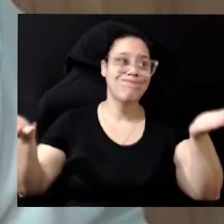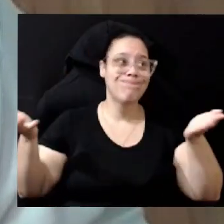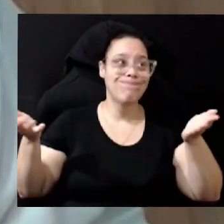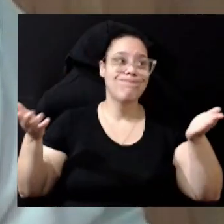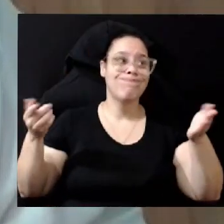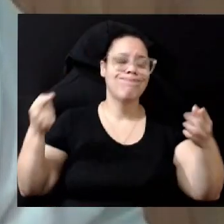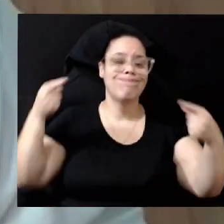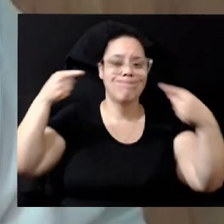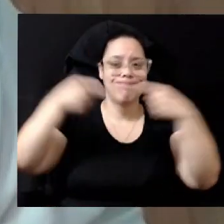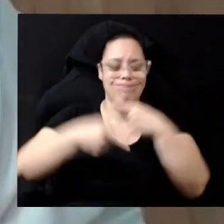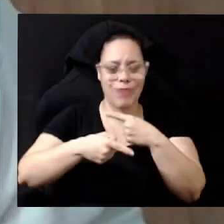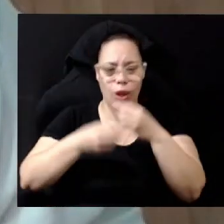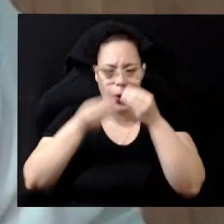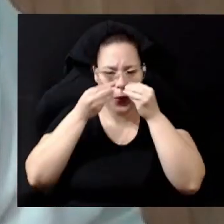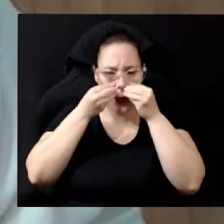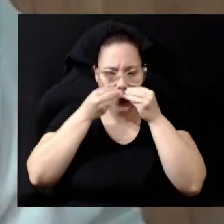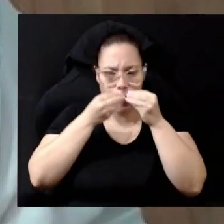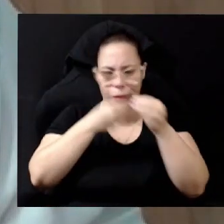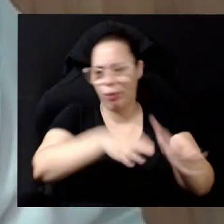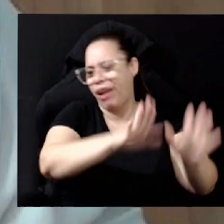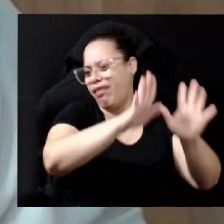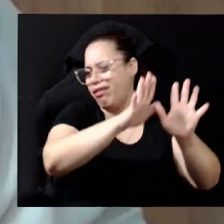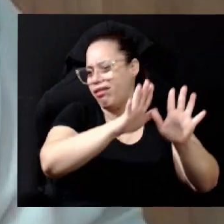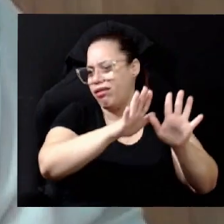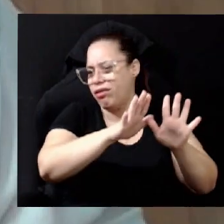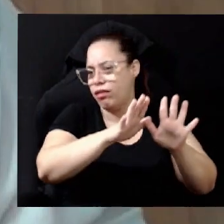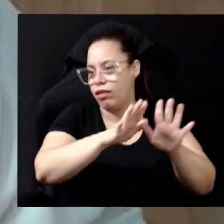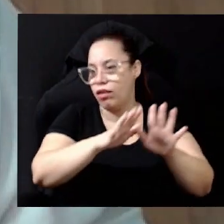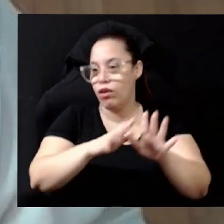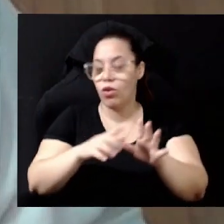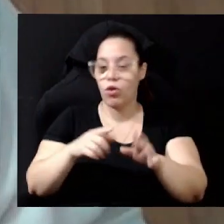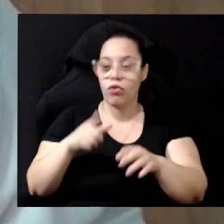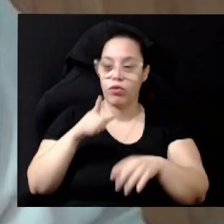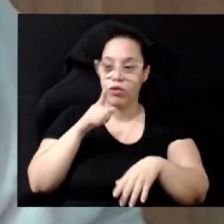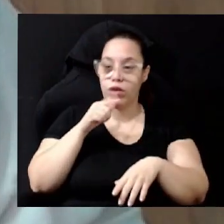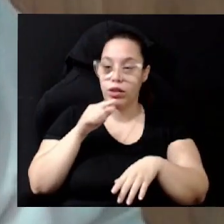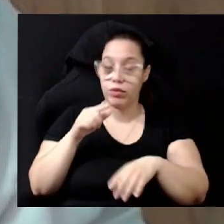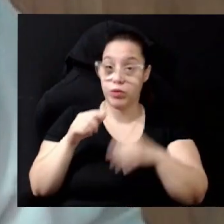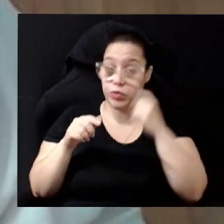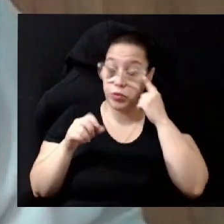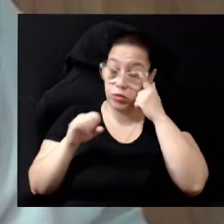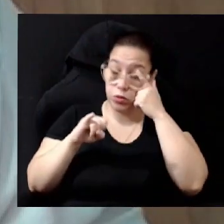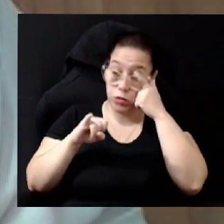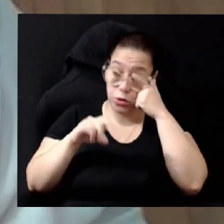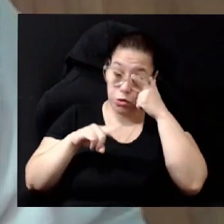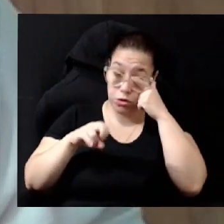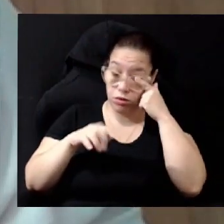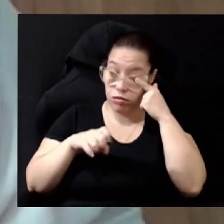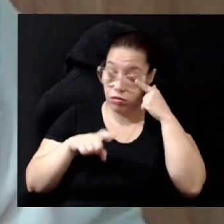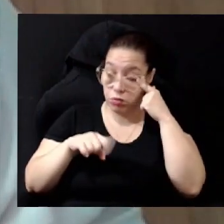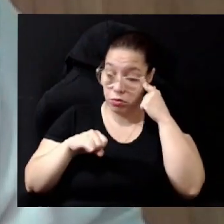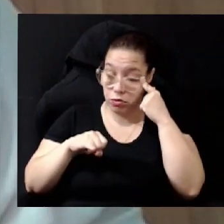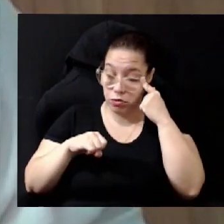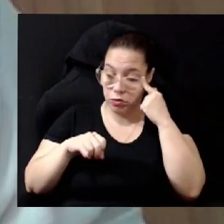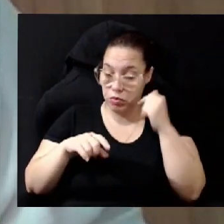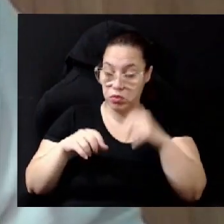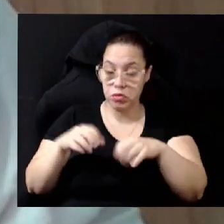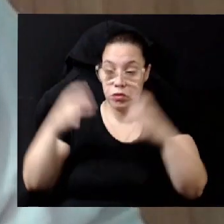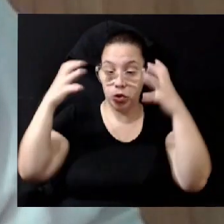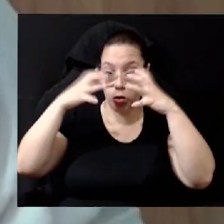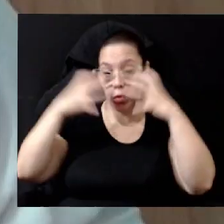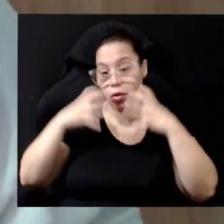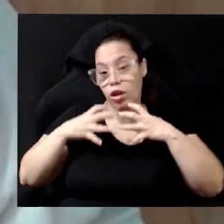então, sou contra o desperdício. Faço xixi no chuveiro, aproveito as cascas